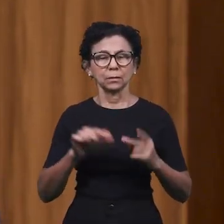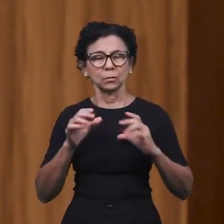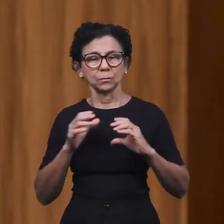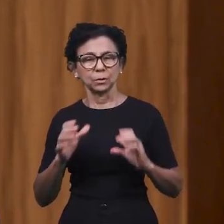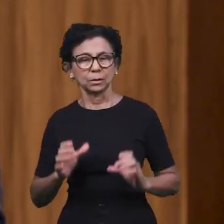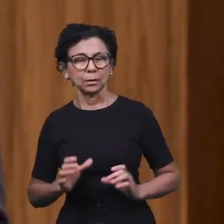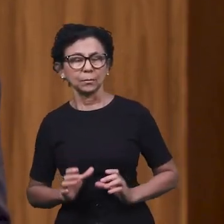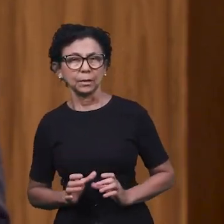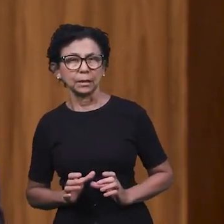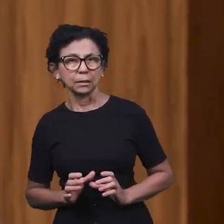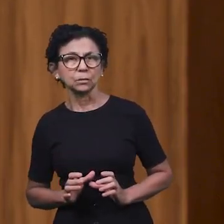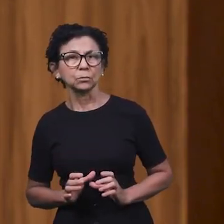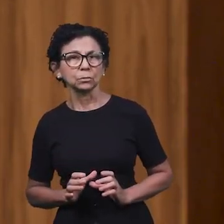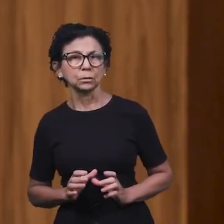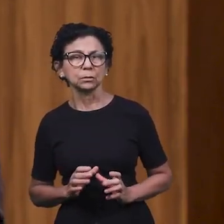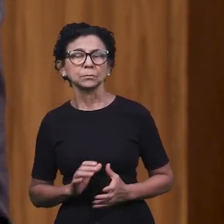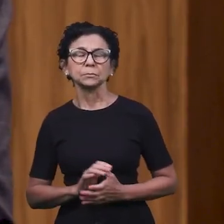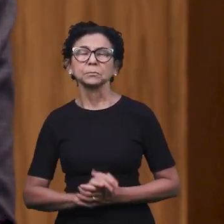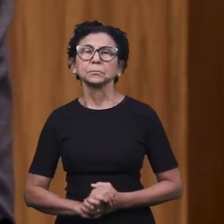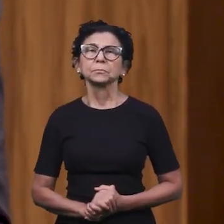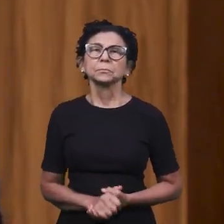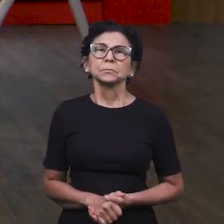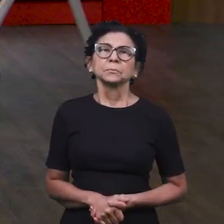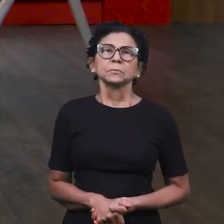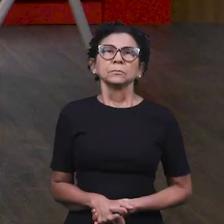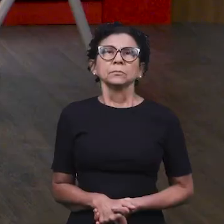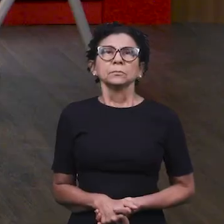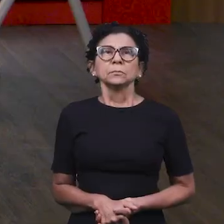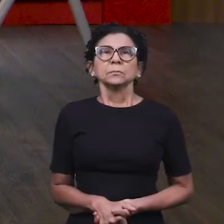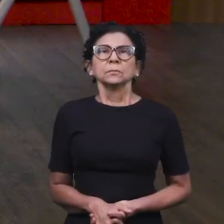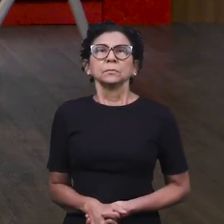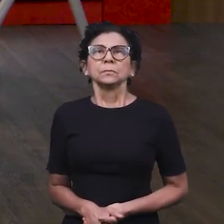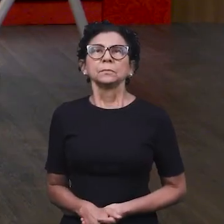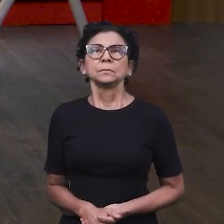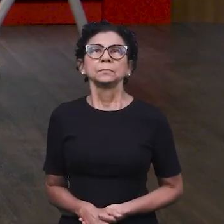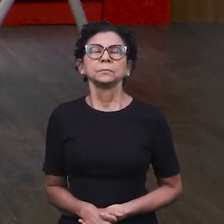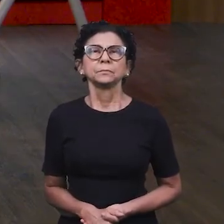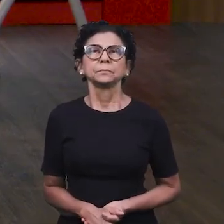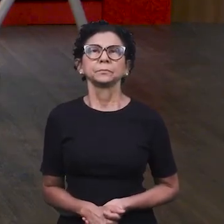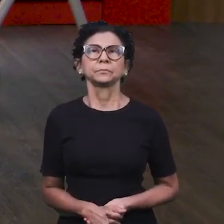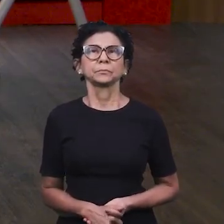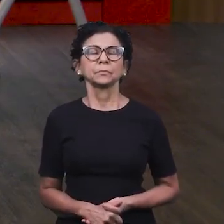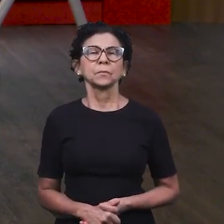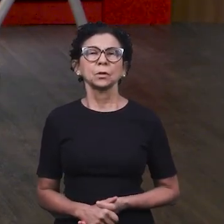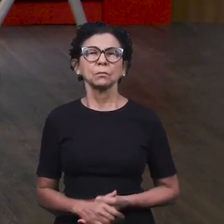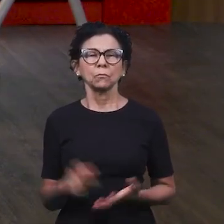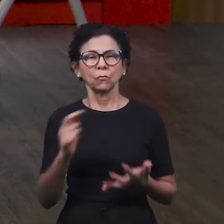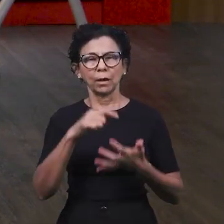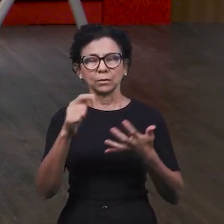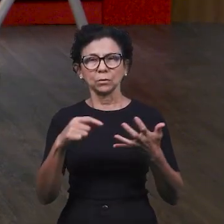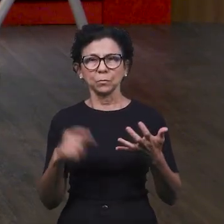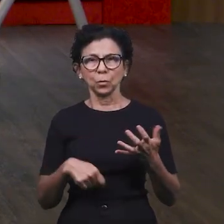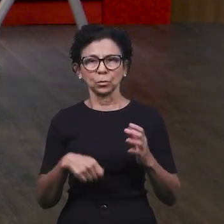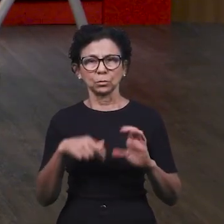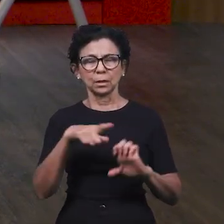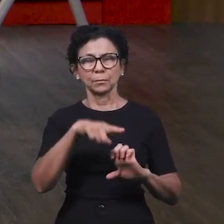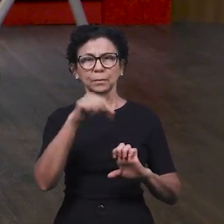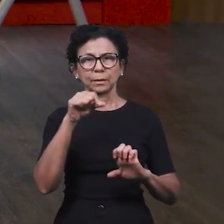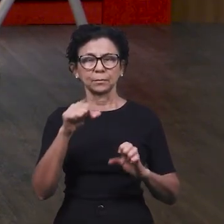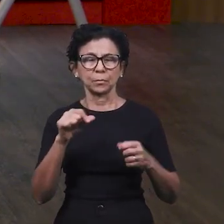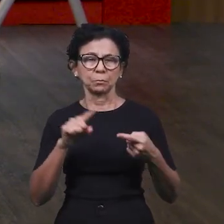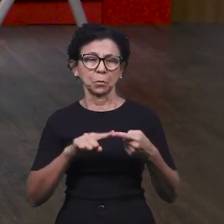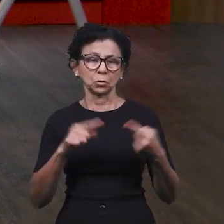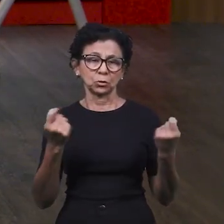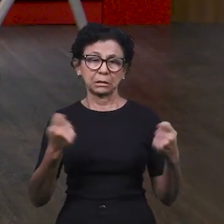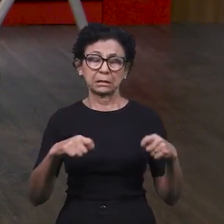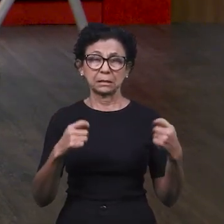nós vemos uma necessidade de empreender algo. Então, você citou empreender por necessidade e oportunidade. Ele